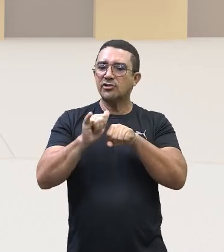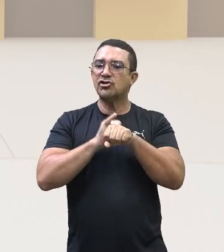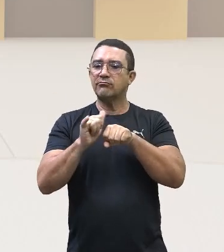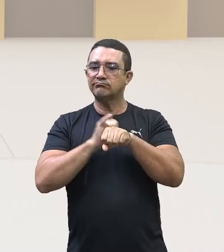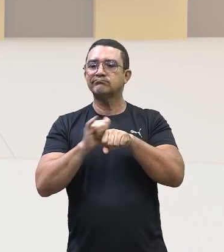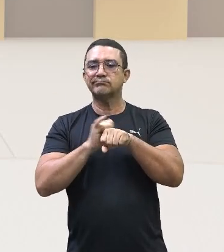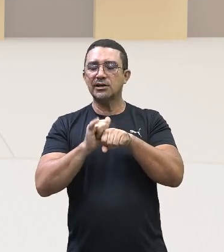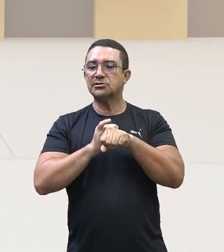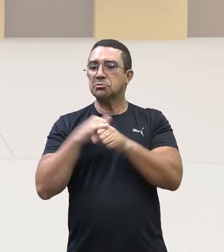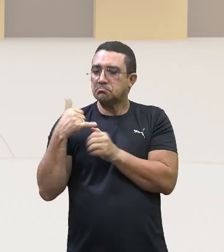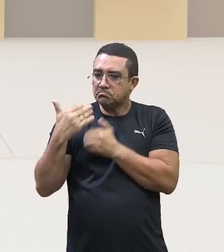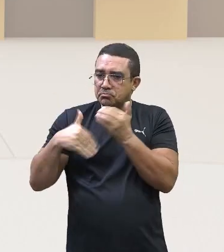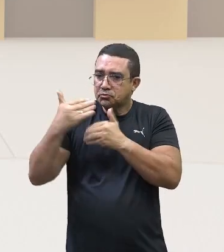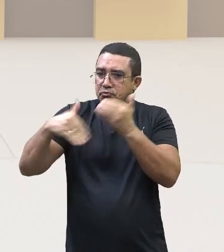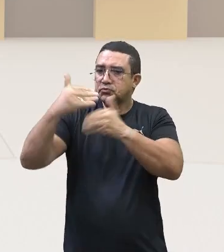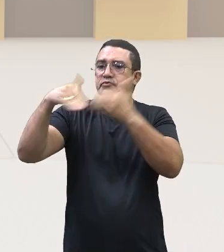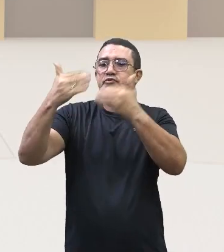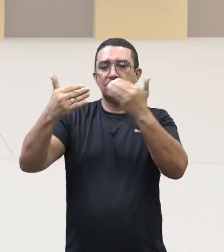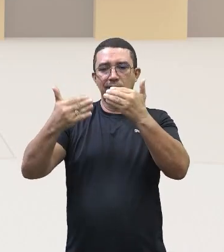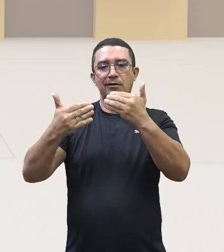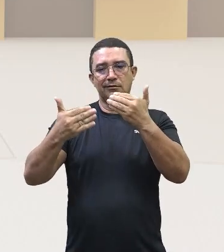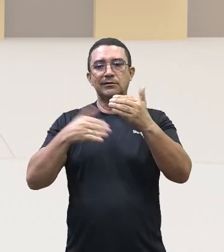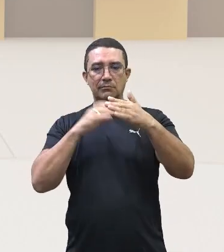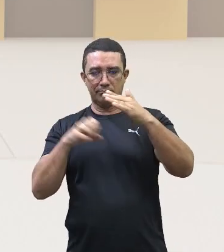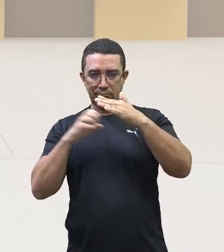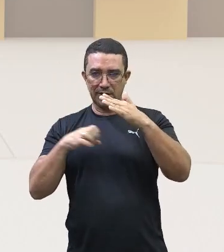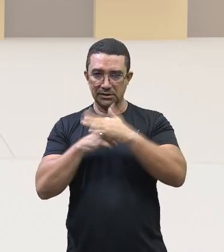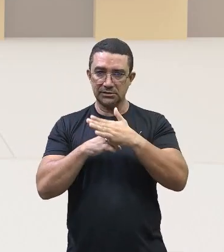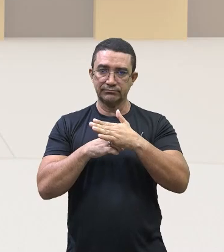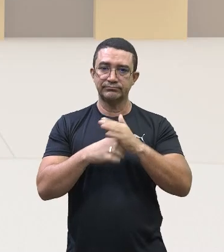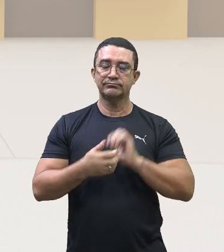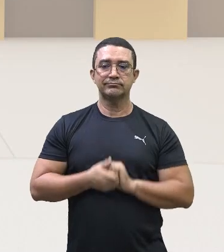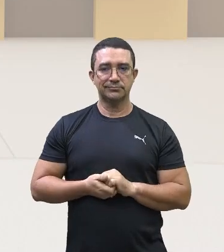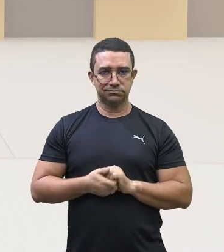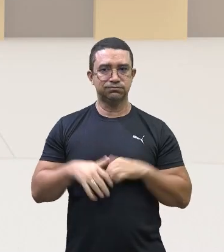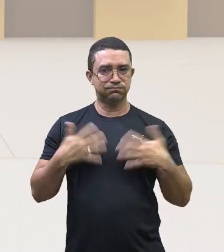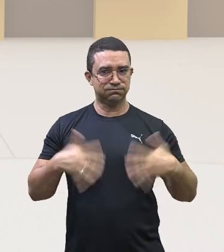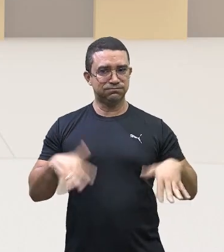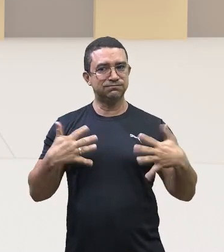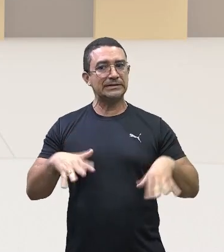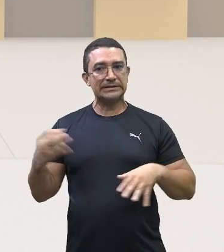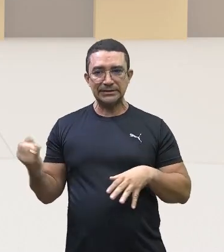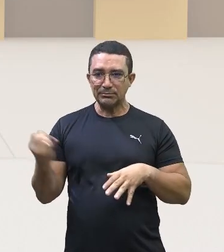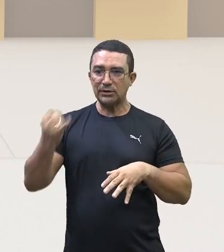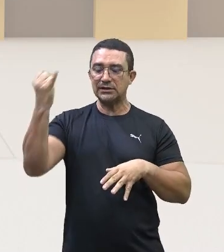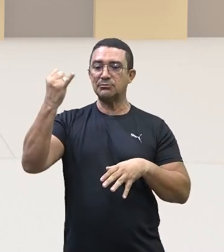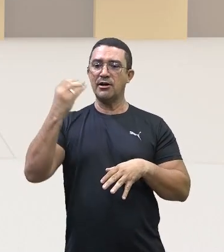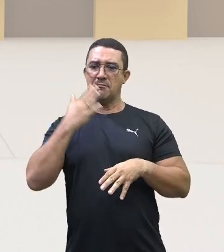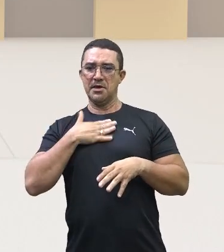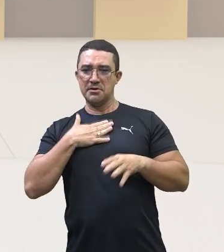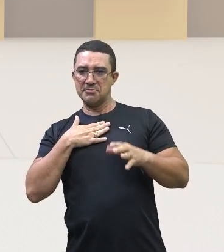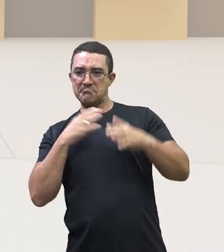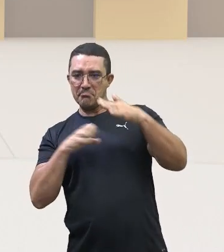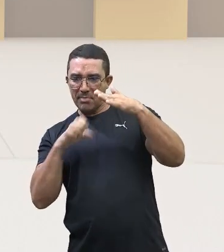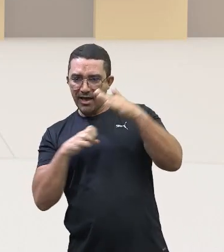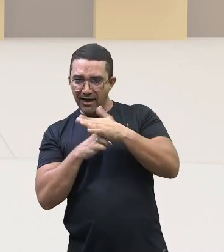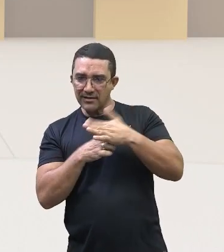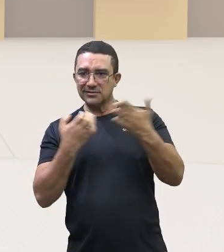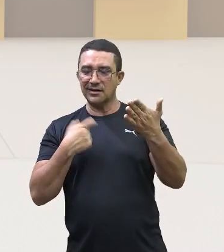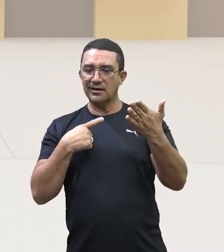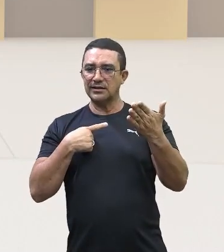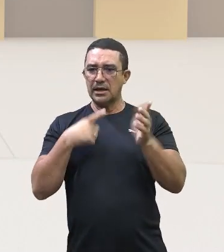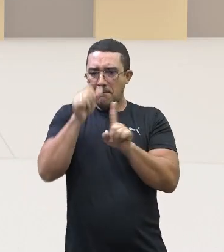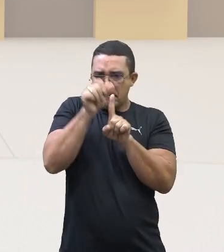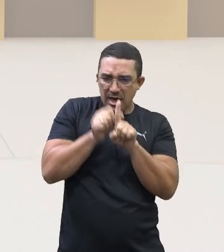para crescimento e sustentabilidade do empreendimento. Isso é super importante, a gente olhar o nosso negócio, não só naquele